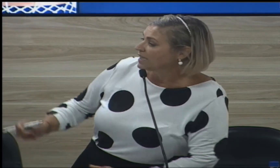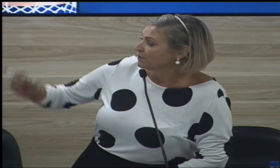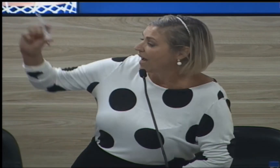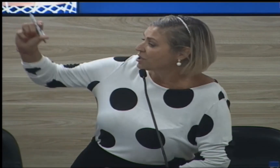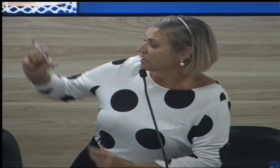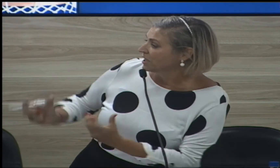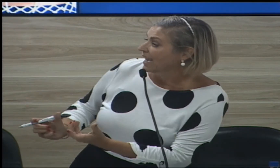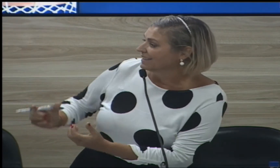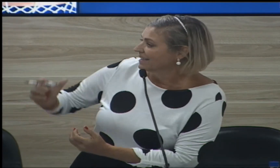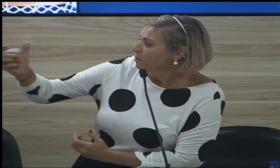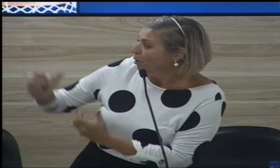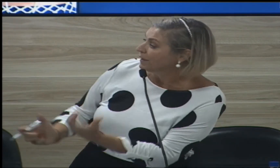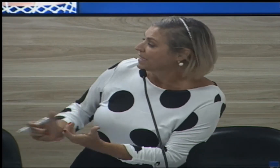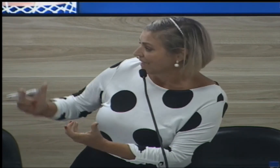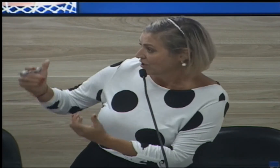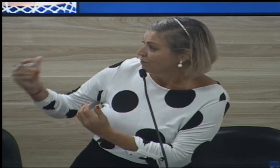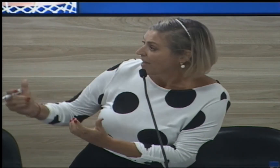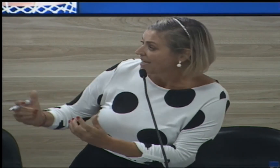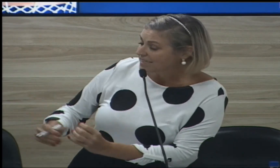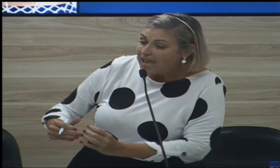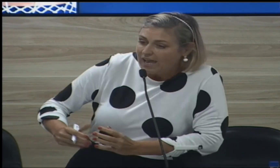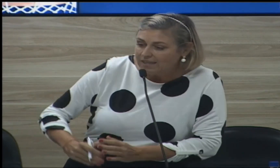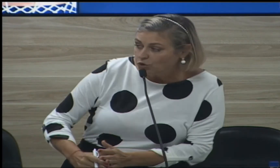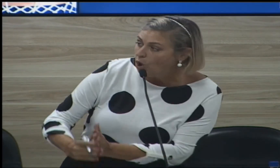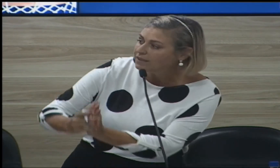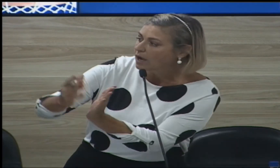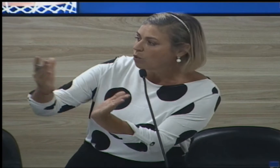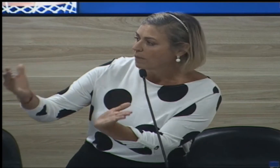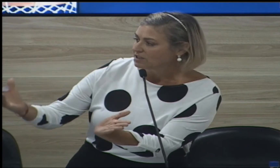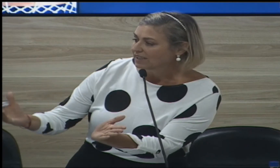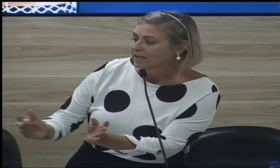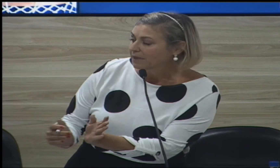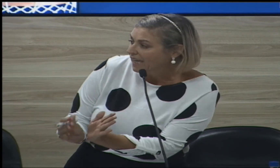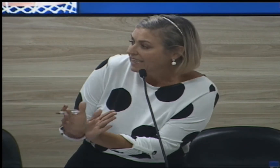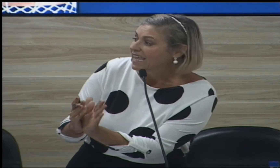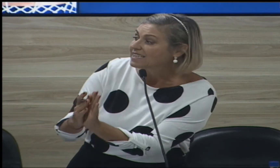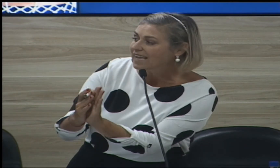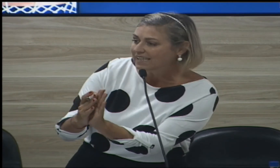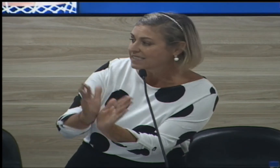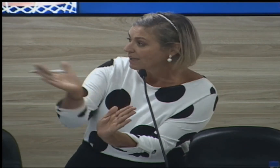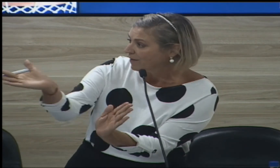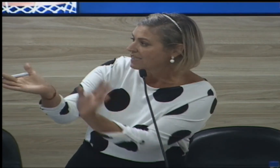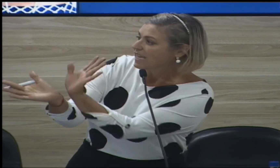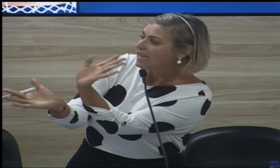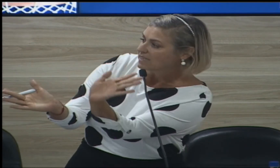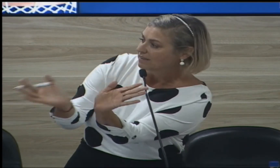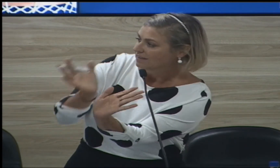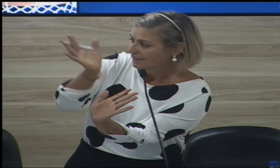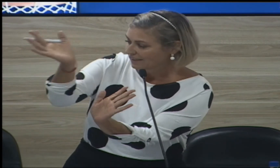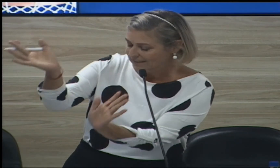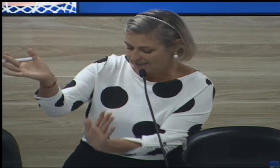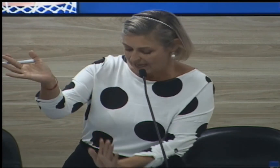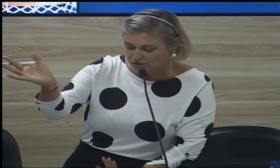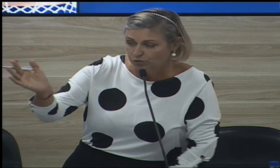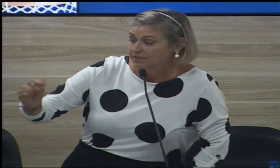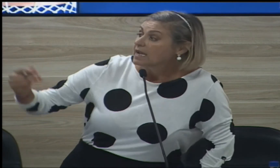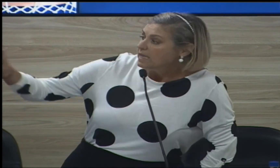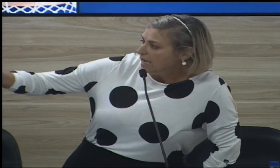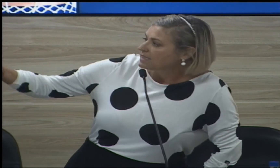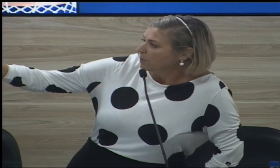o que vai beneficiar, aonde podemos auxiliar, aonde a gente vê falhas, aonde falhas